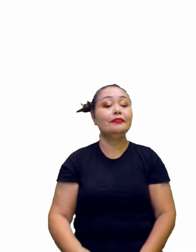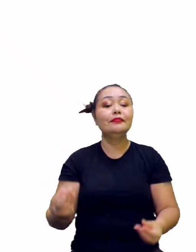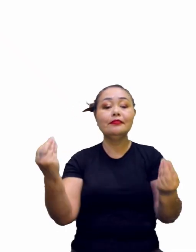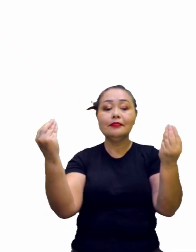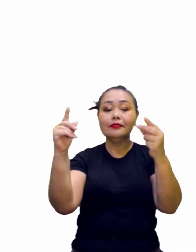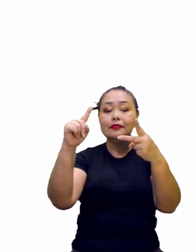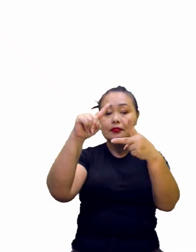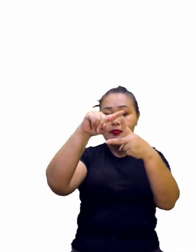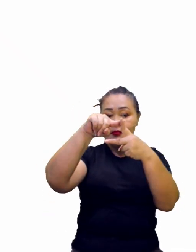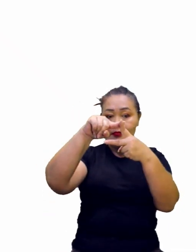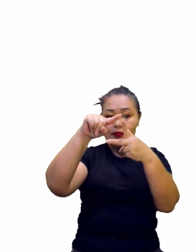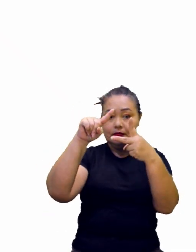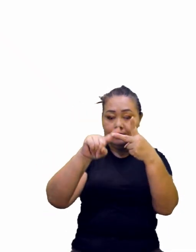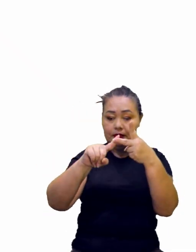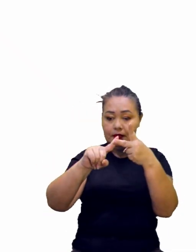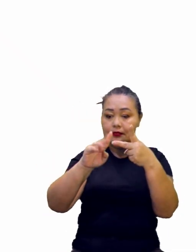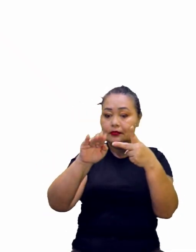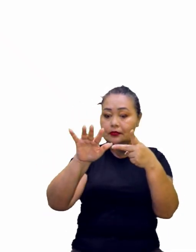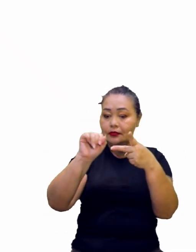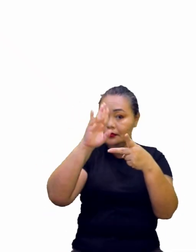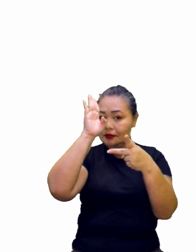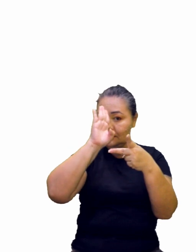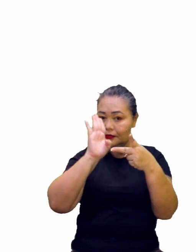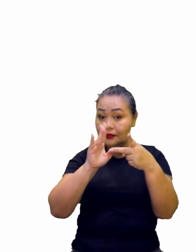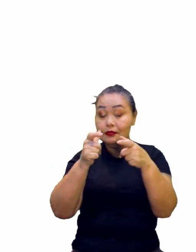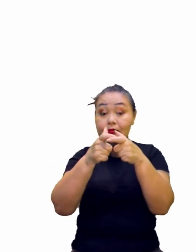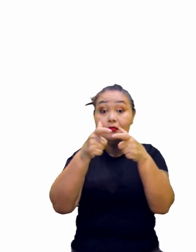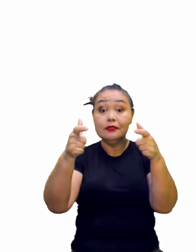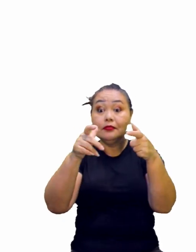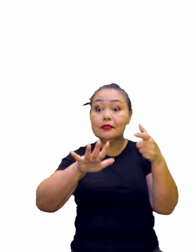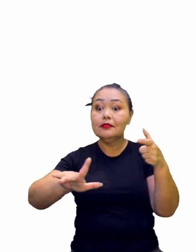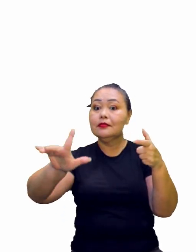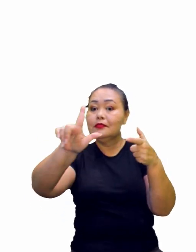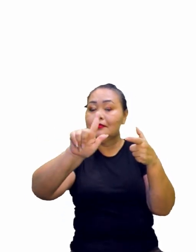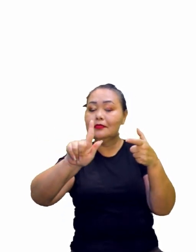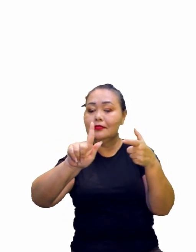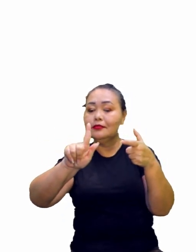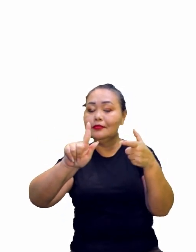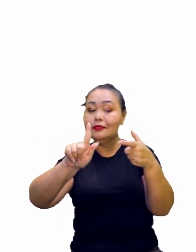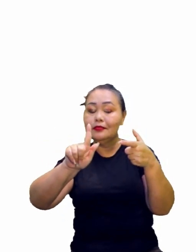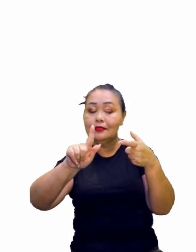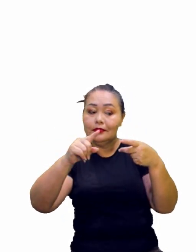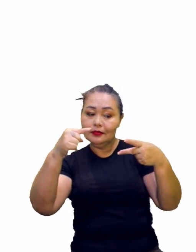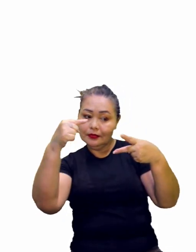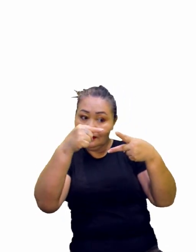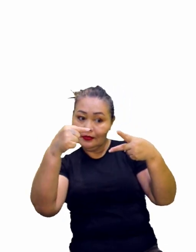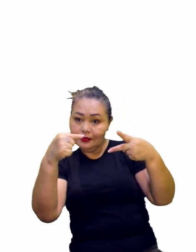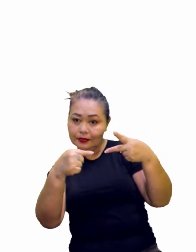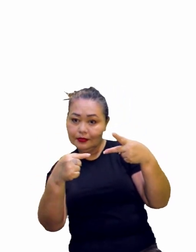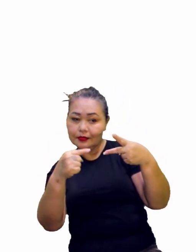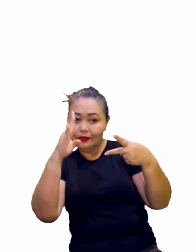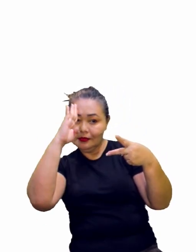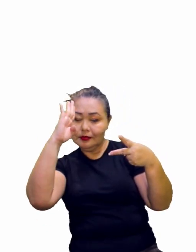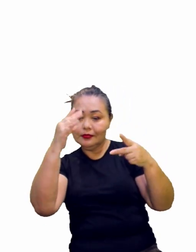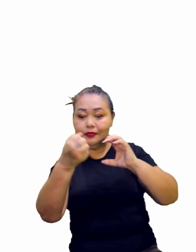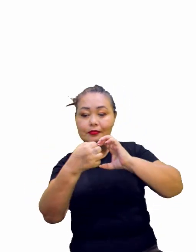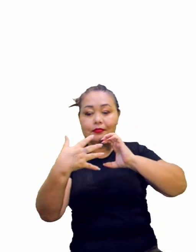Esquematize os dois biomas brasileiros de maior área geográfica e destaque suas